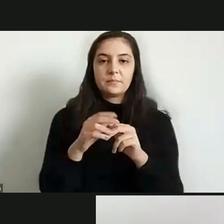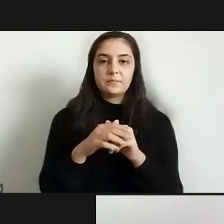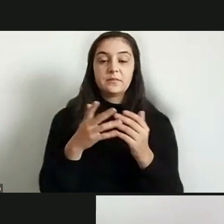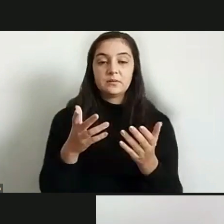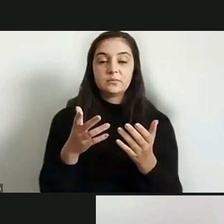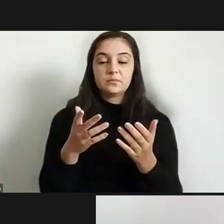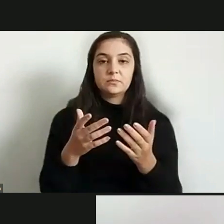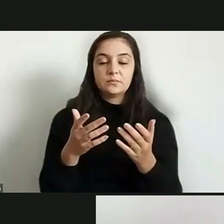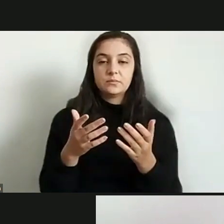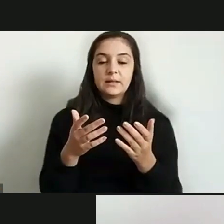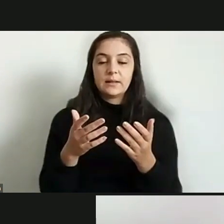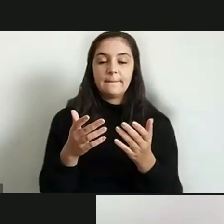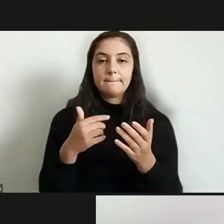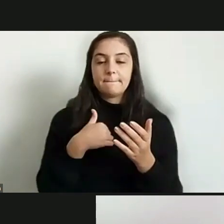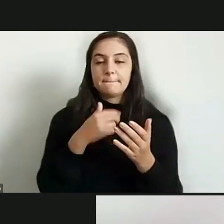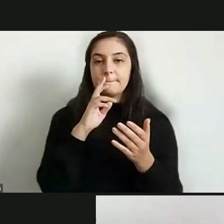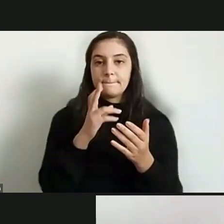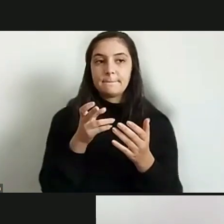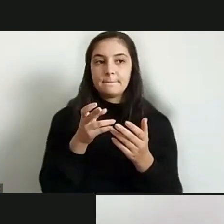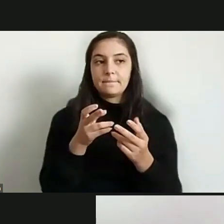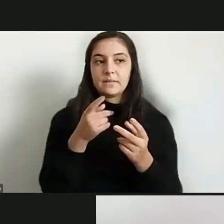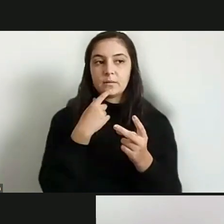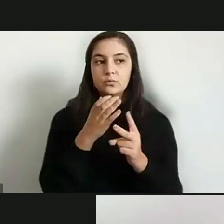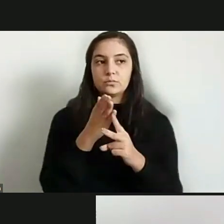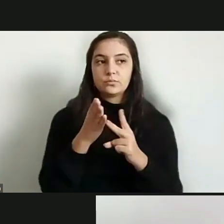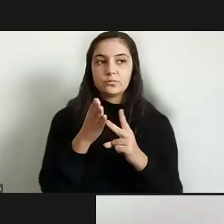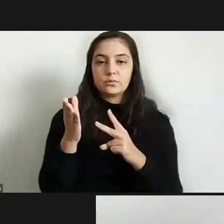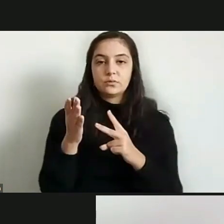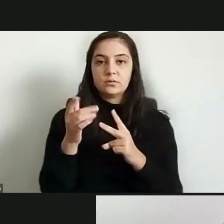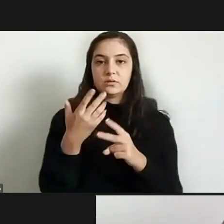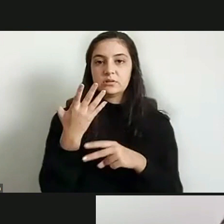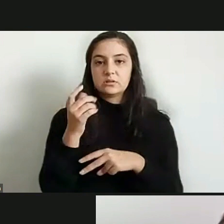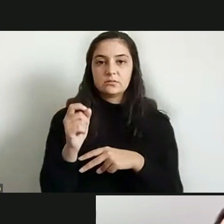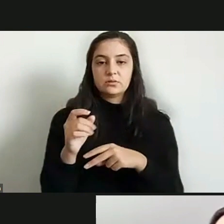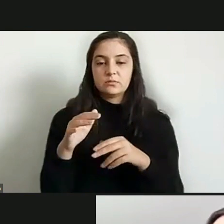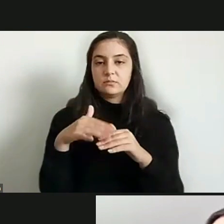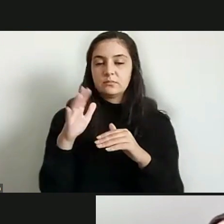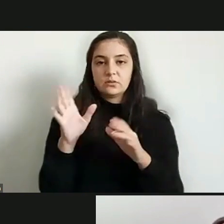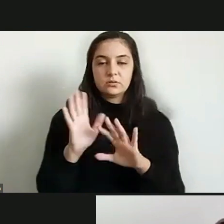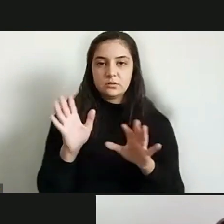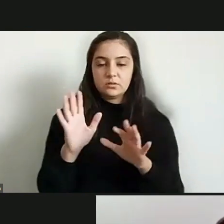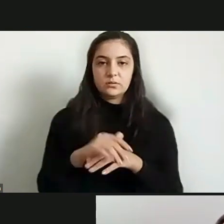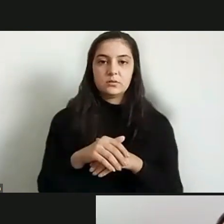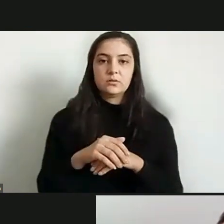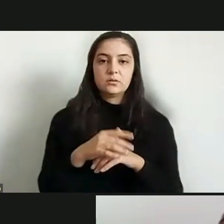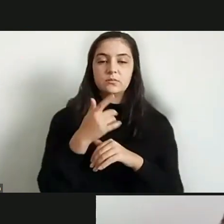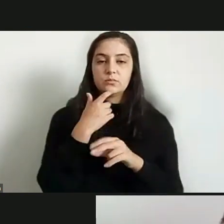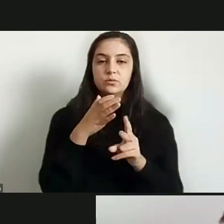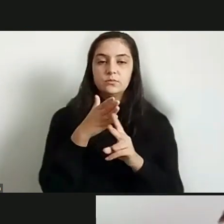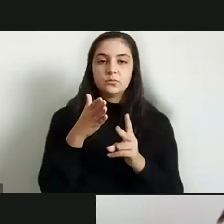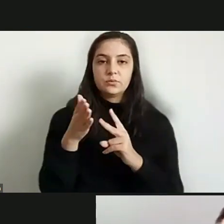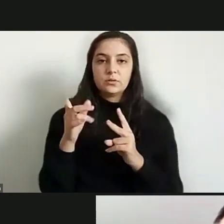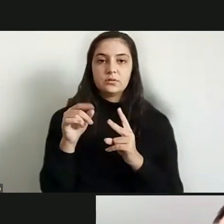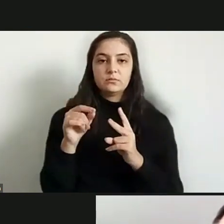Então, vou responder às tuas duas perguntas, vou demorar 5 minutos, não mais do que isso. Às tuas duas perguntas e uma outra